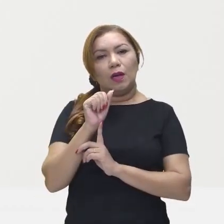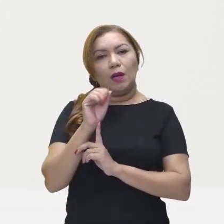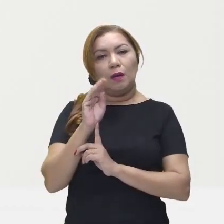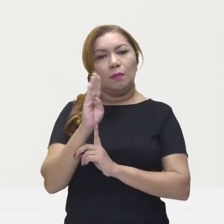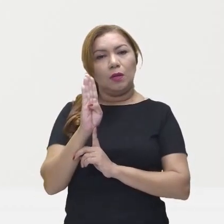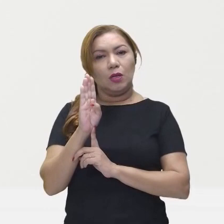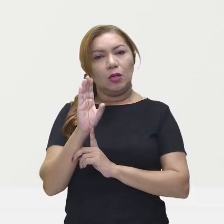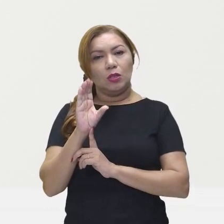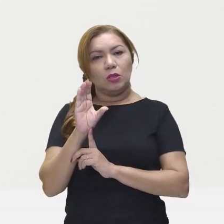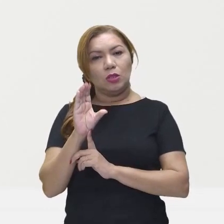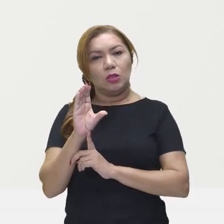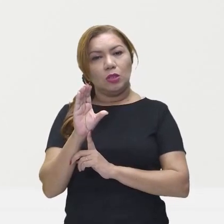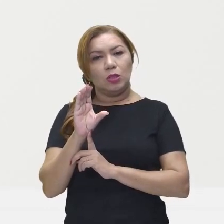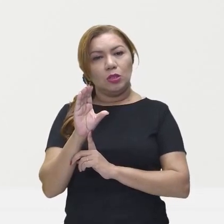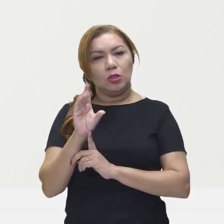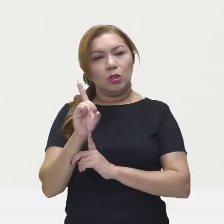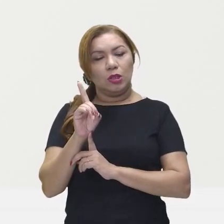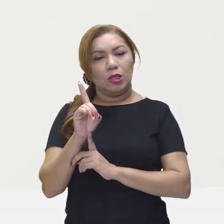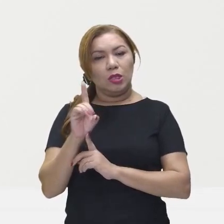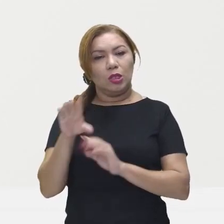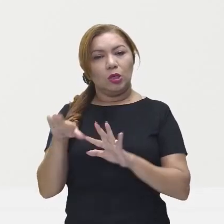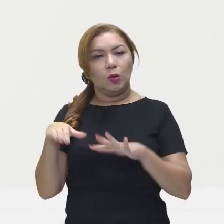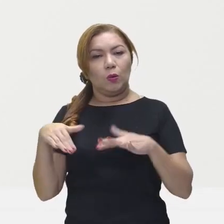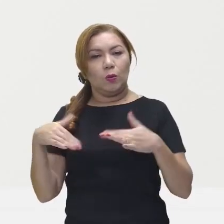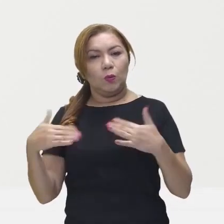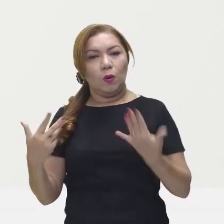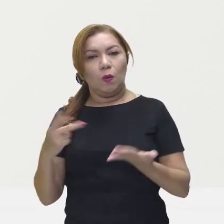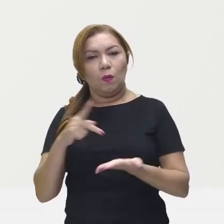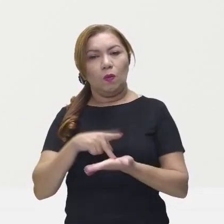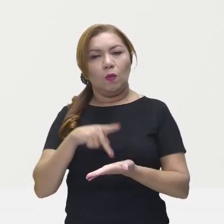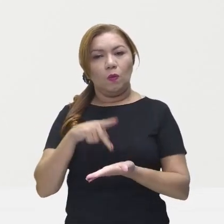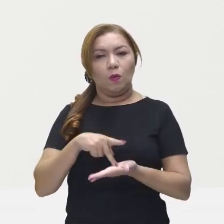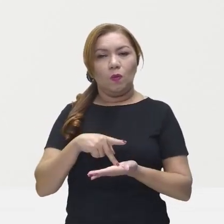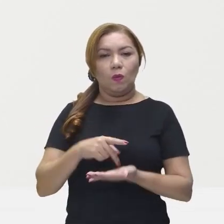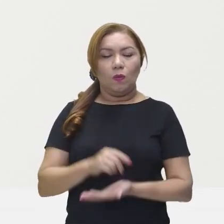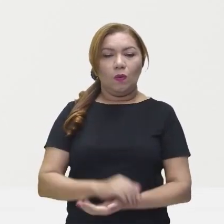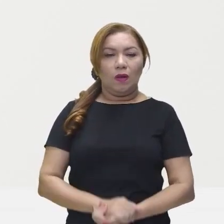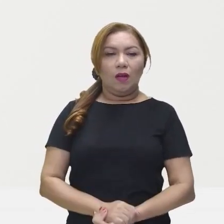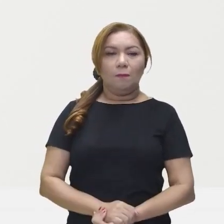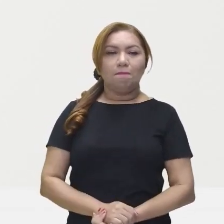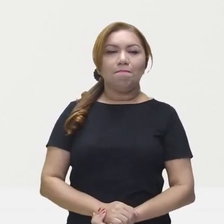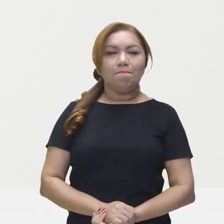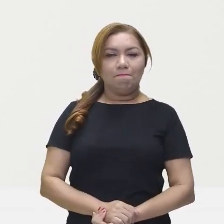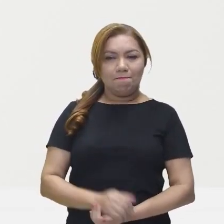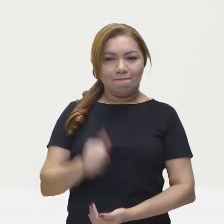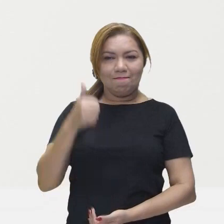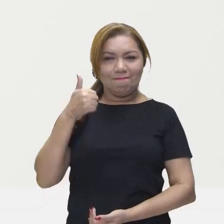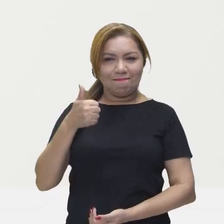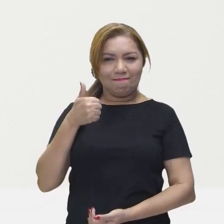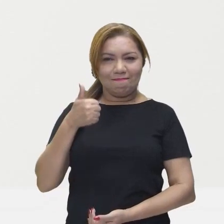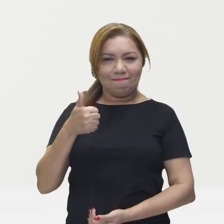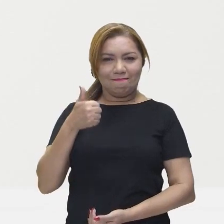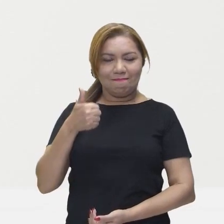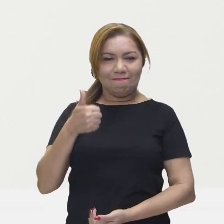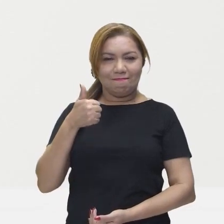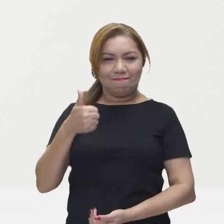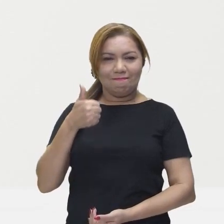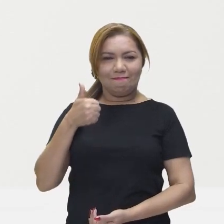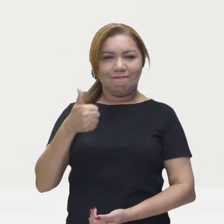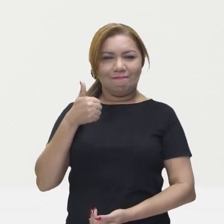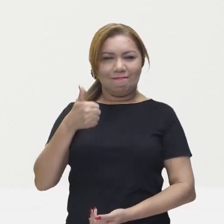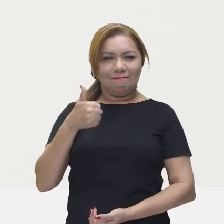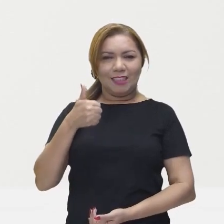aqui, tá aqui as opções. Cadê a opção que a gente escolheu? Nós escolhemos essa aqui, não foi, Glaucia? D? Foi aqui,